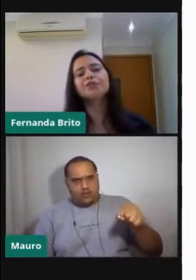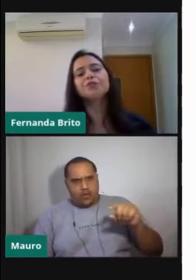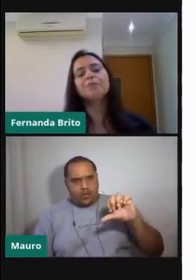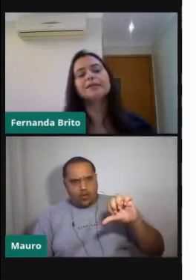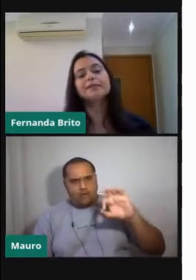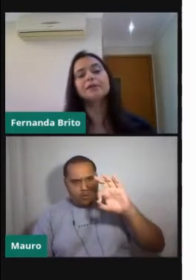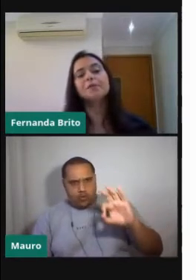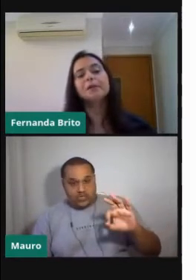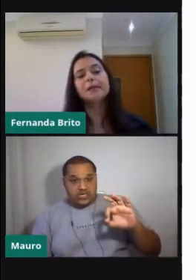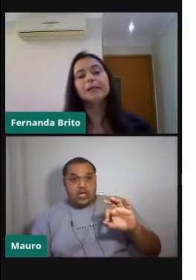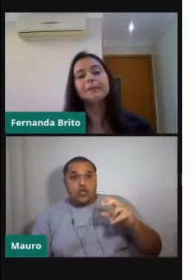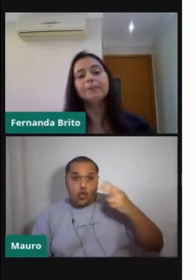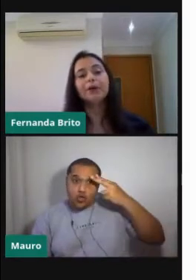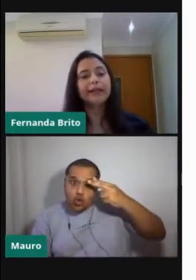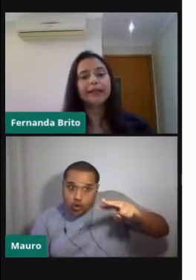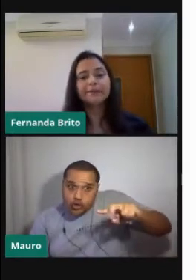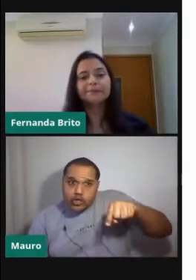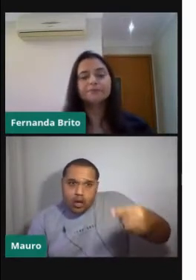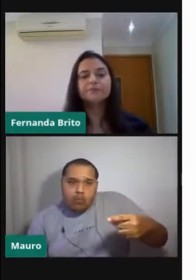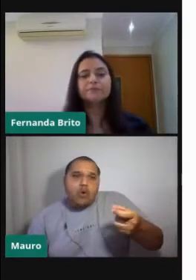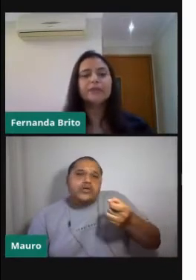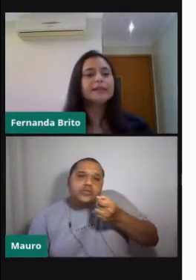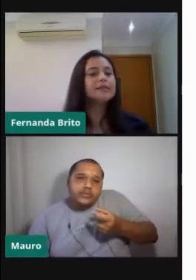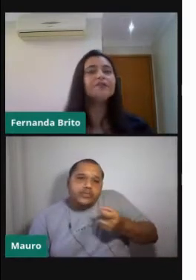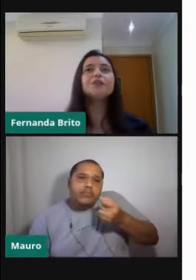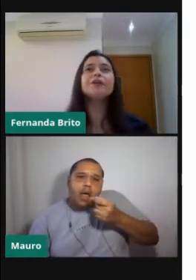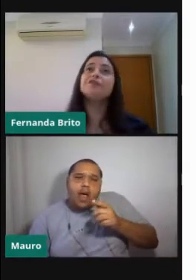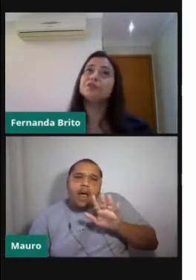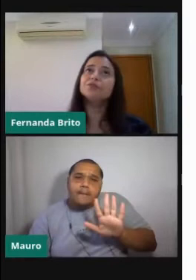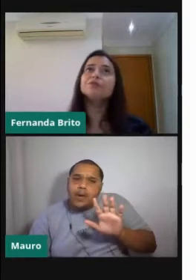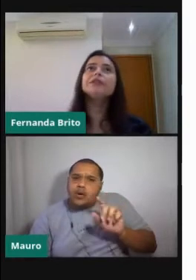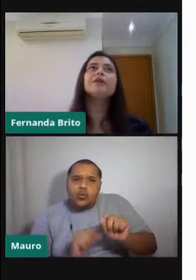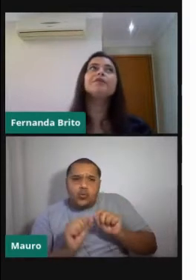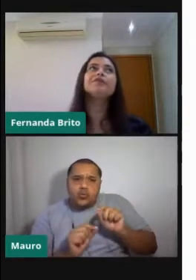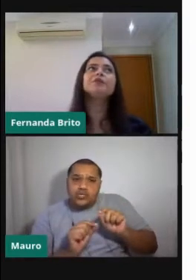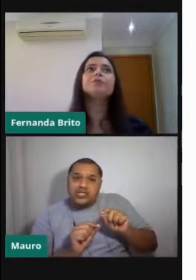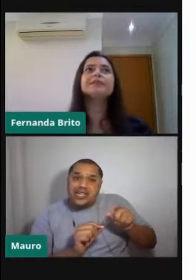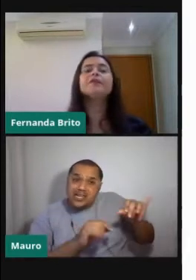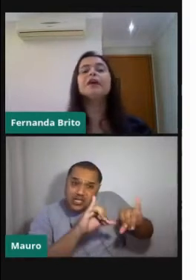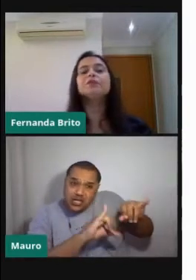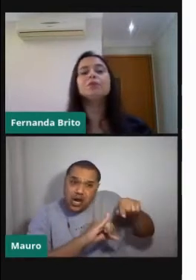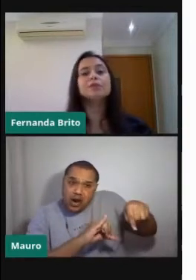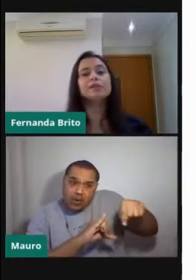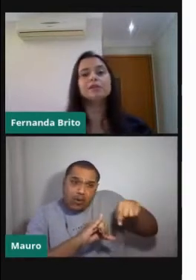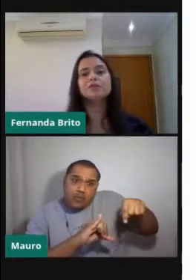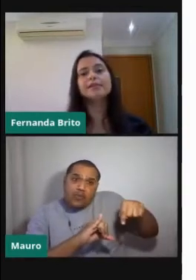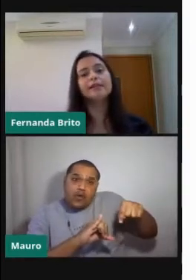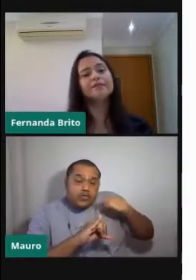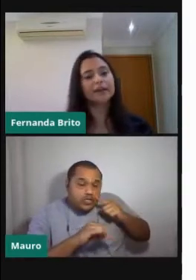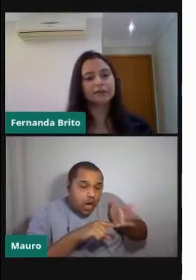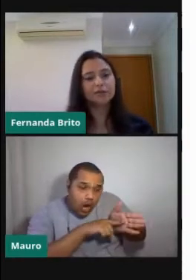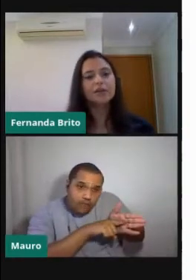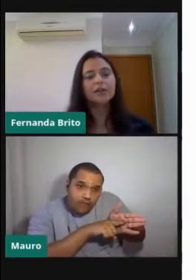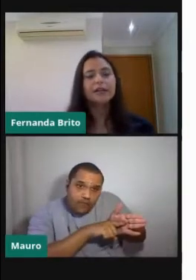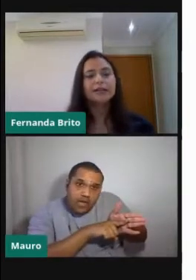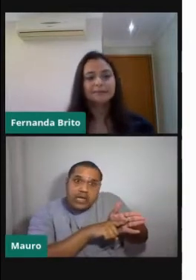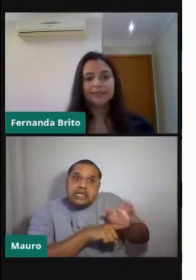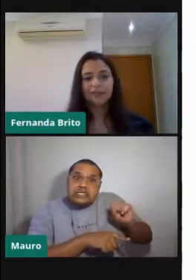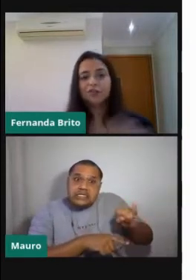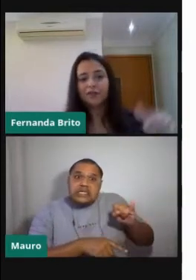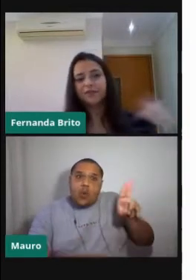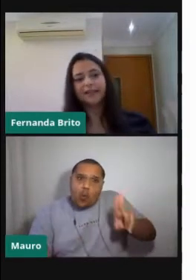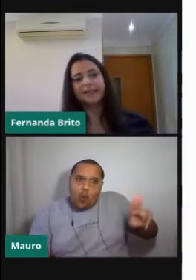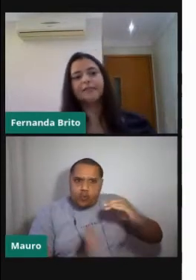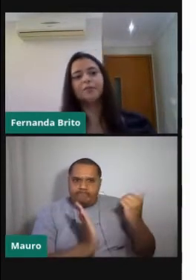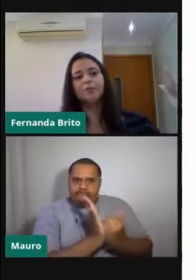48 horas de incubação. Porém, esse efeito é in vitro e é um efeito observado com concentrações elevadas.